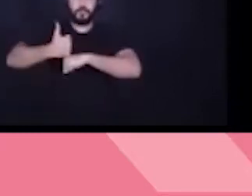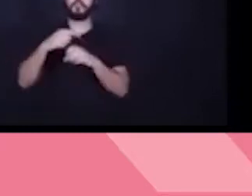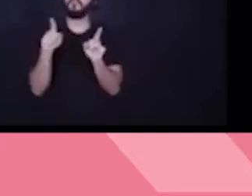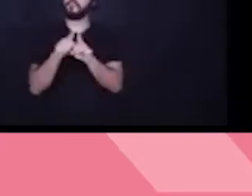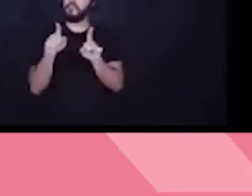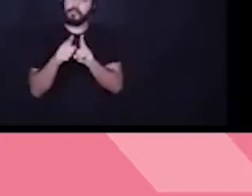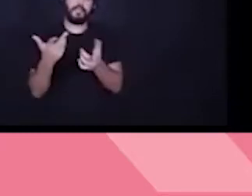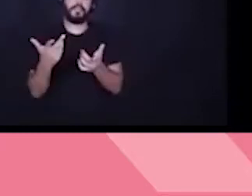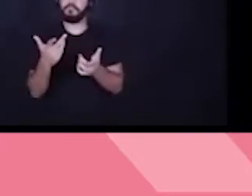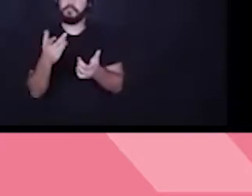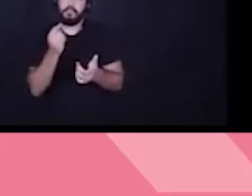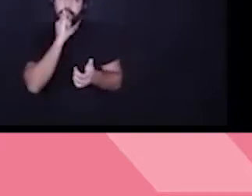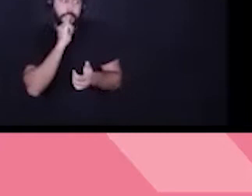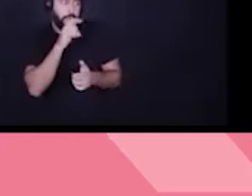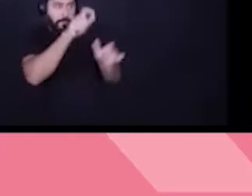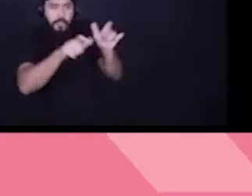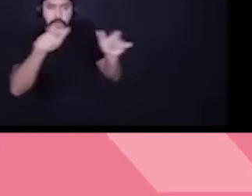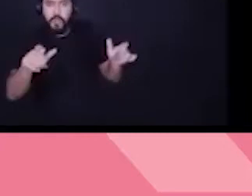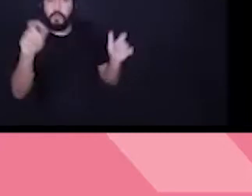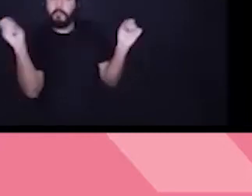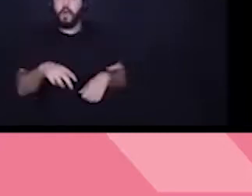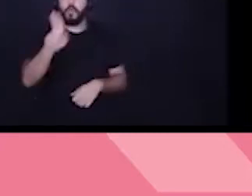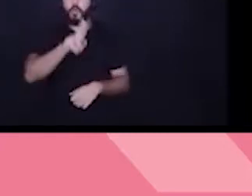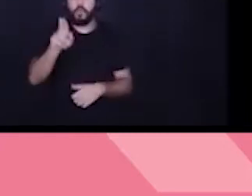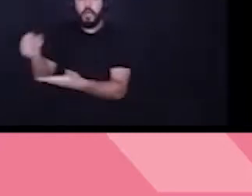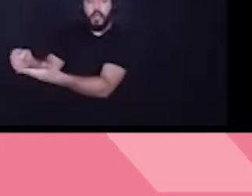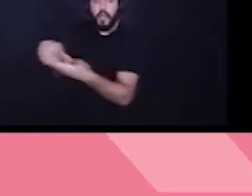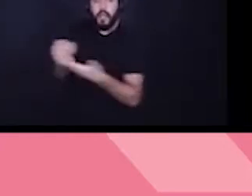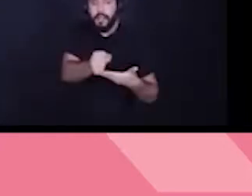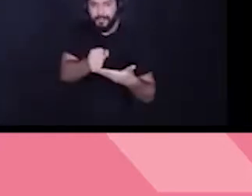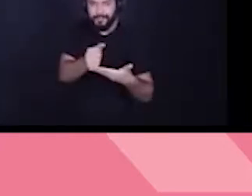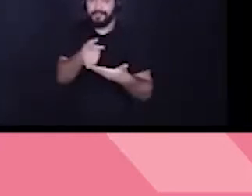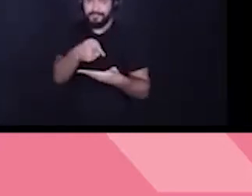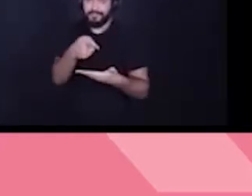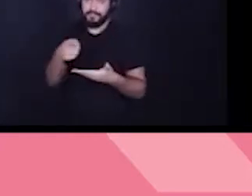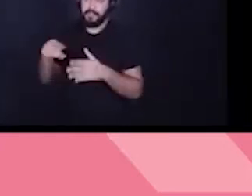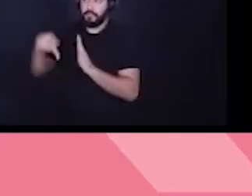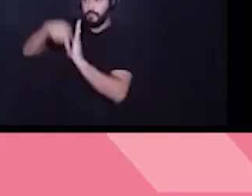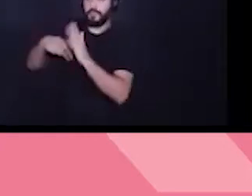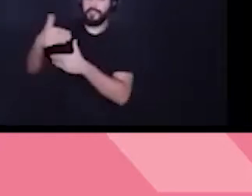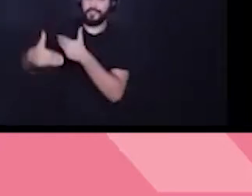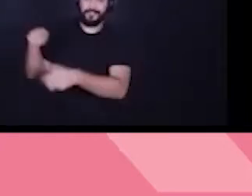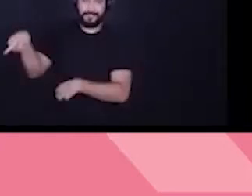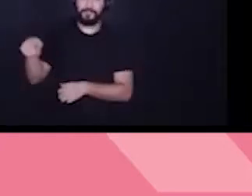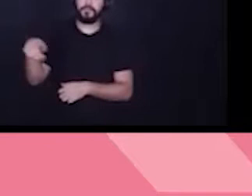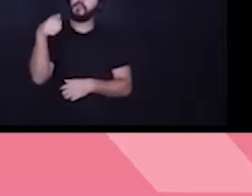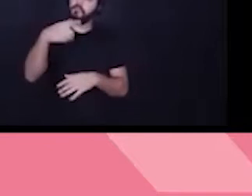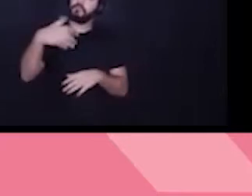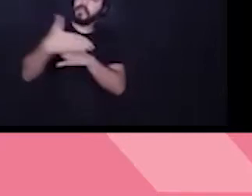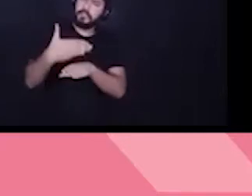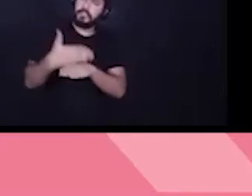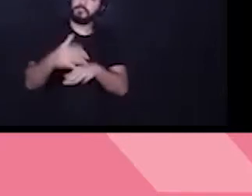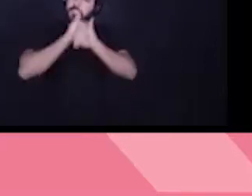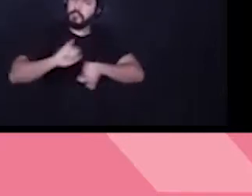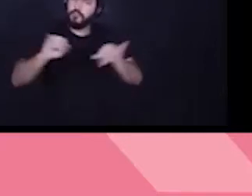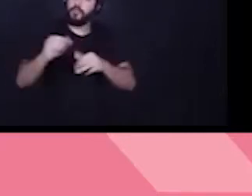também daqueles que possam usar, né, os benefícios desses projetos desenvolvidos. Então, façam parte,